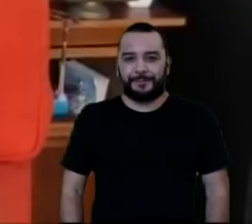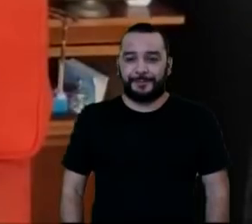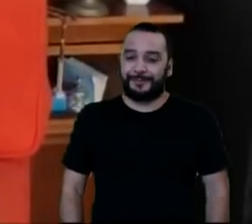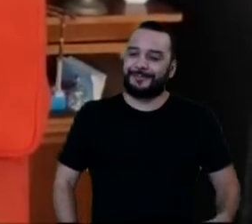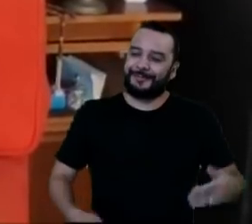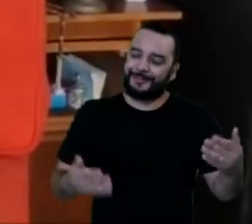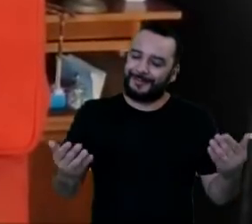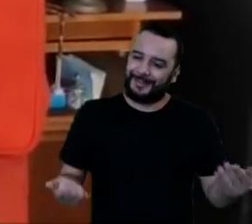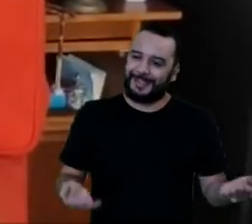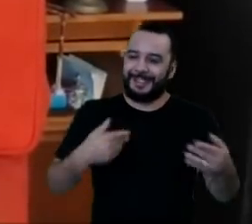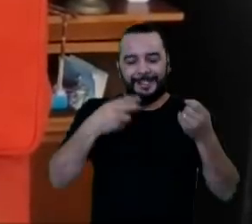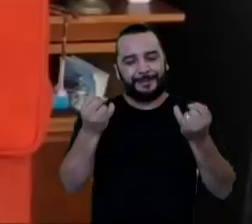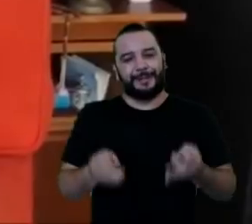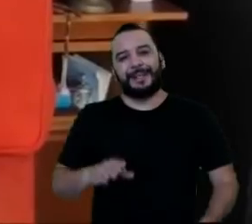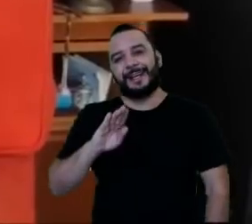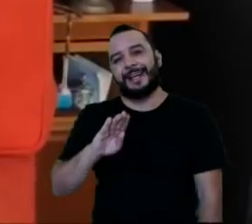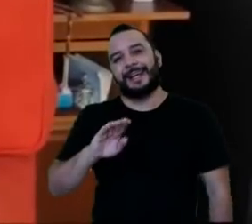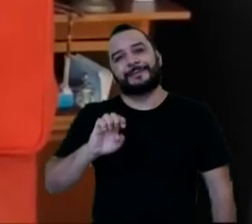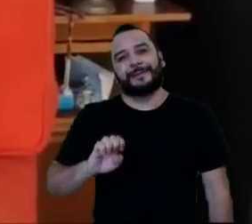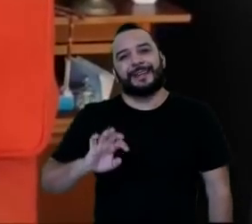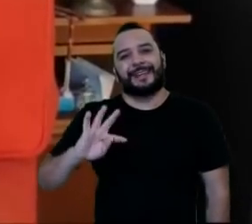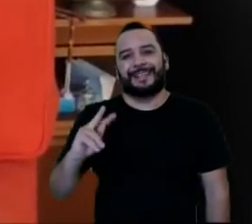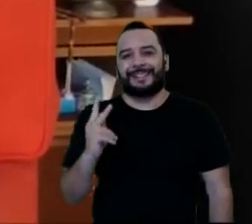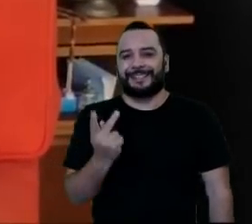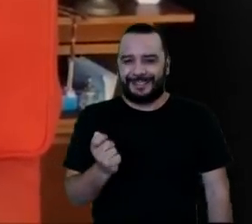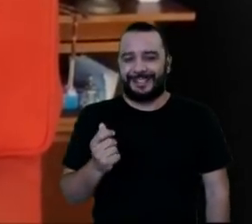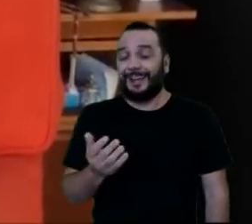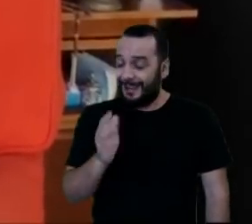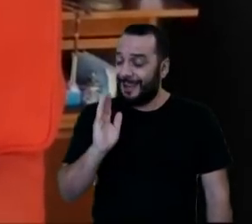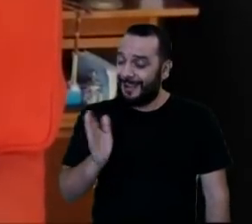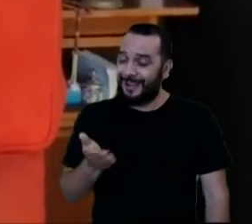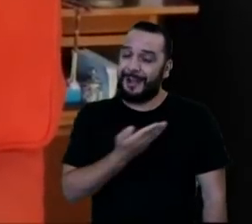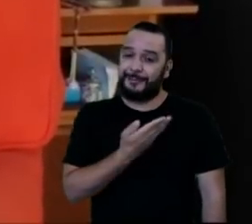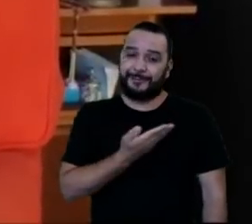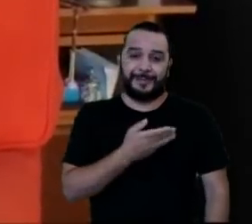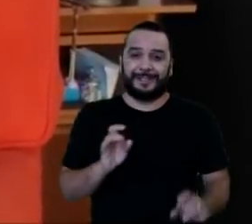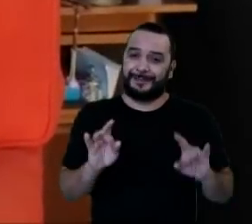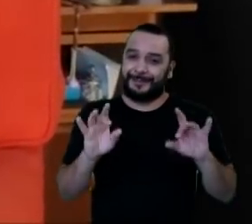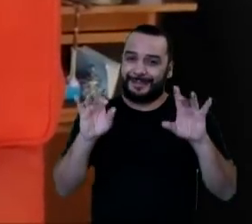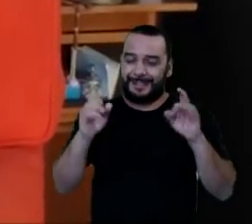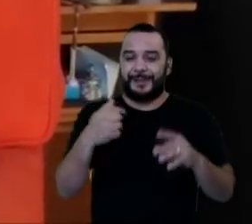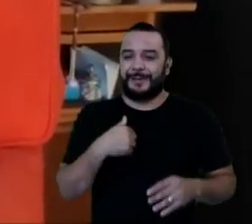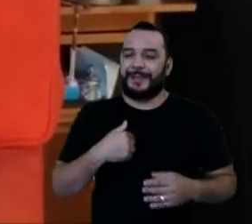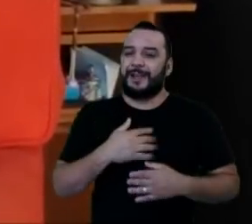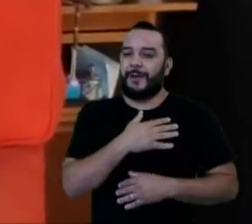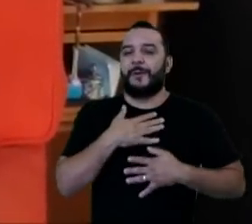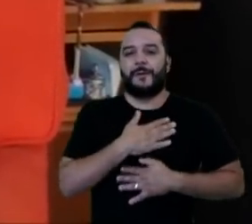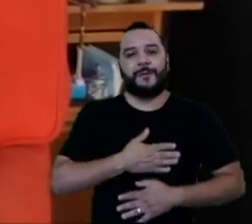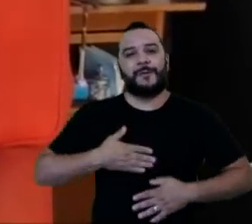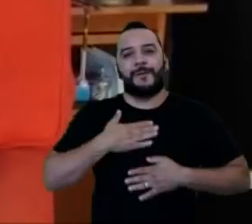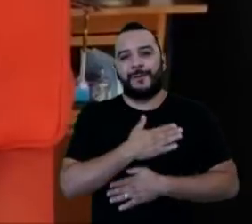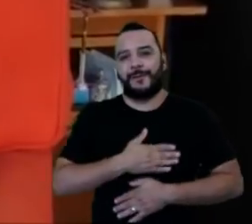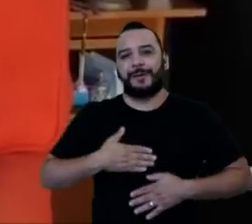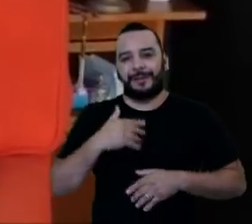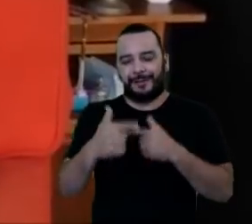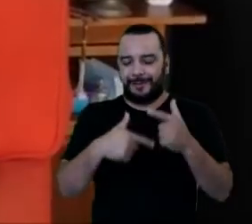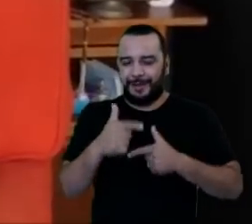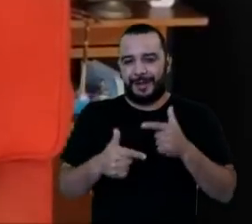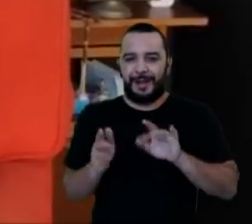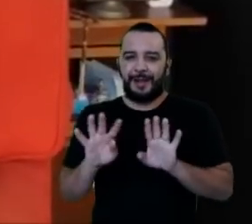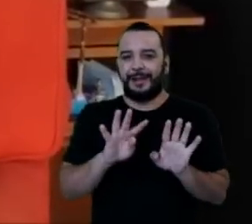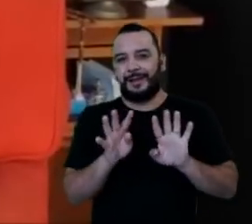maravilhoso num espetáculo lindo do Jorge Tafia, que realmente foi um grande sucesso. Nós temos o depoimento de alguém que esteve com